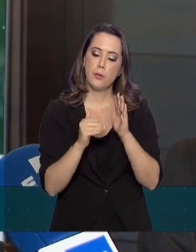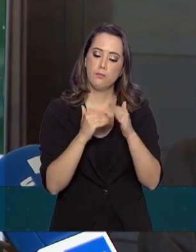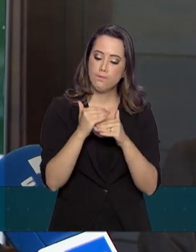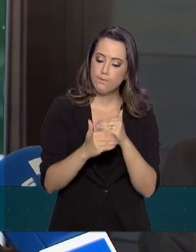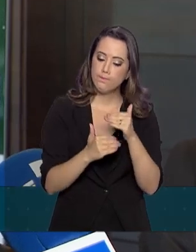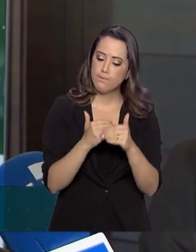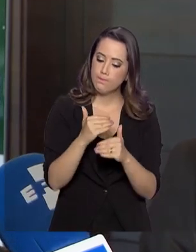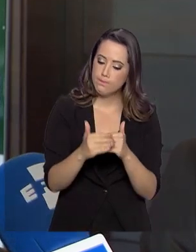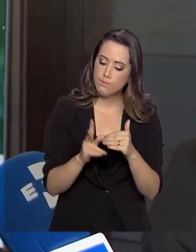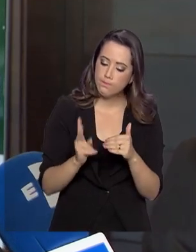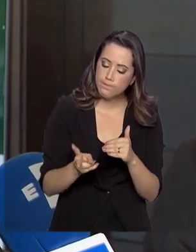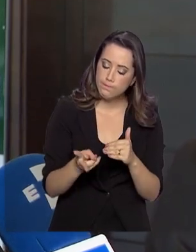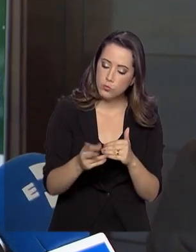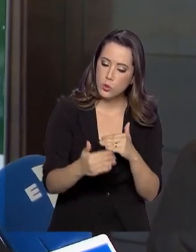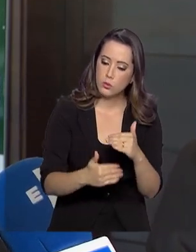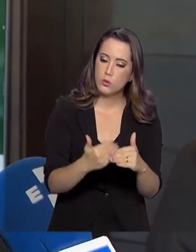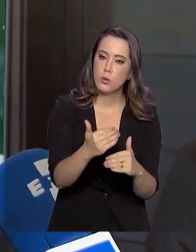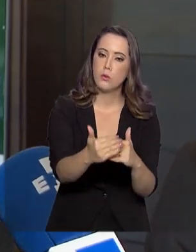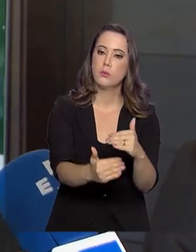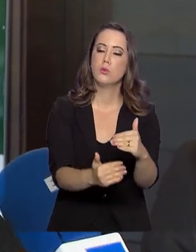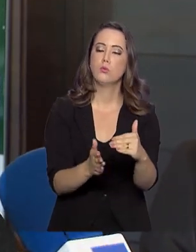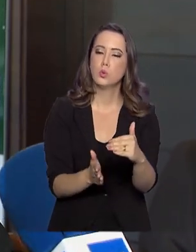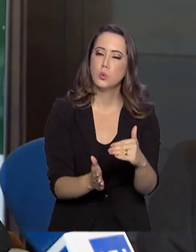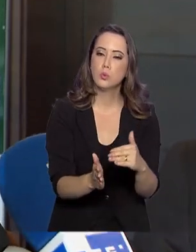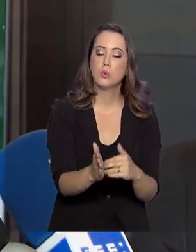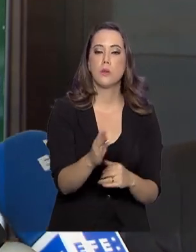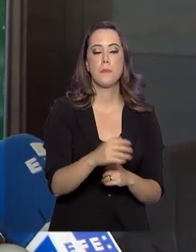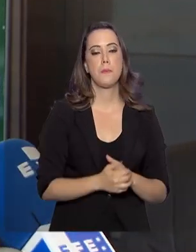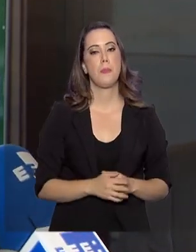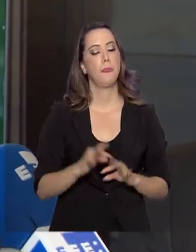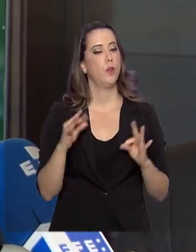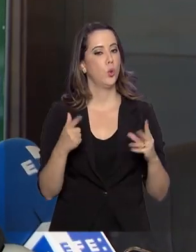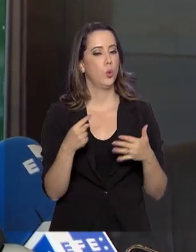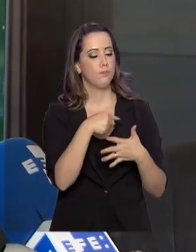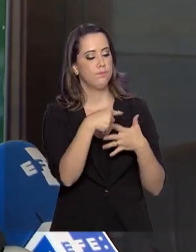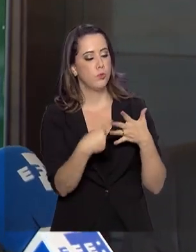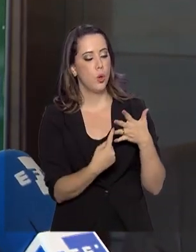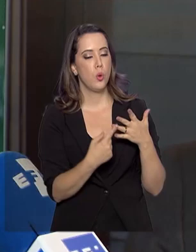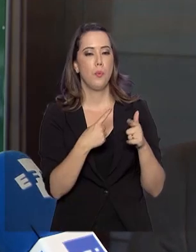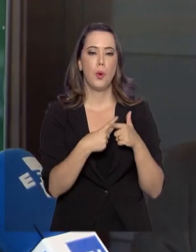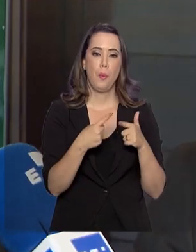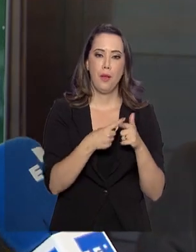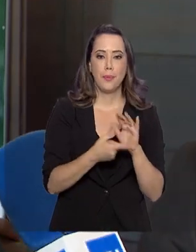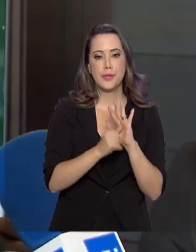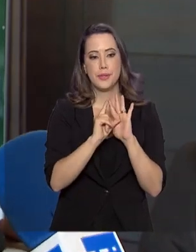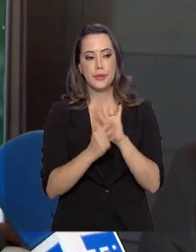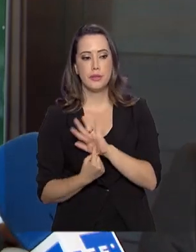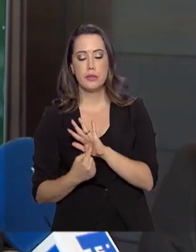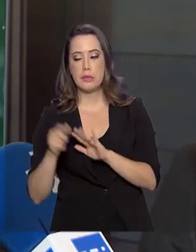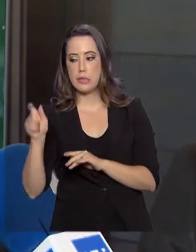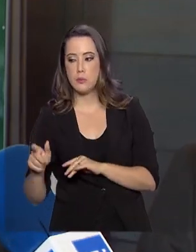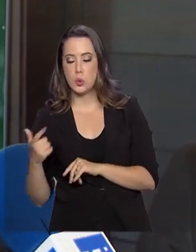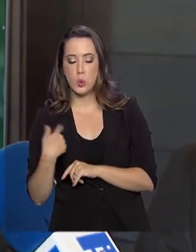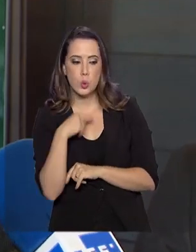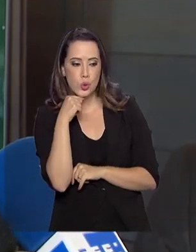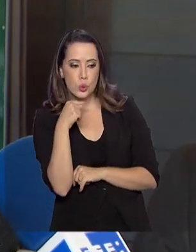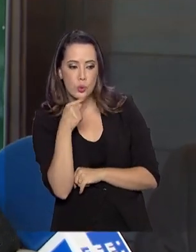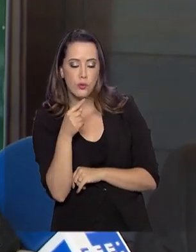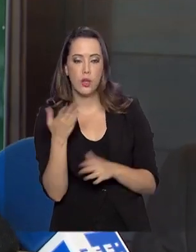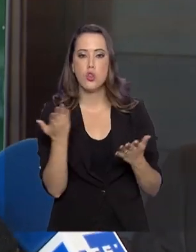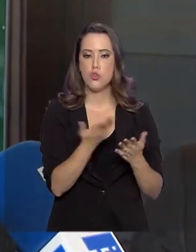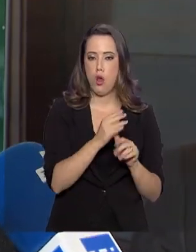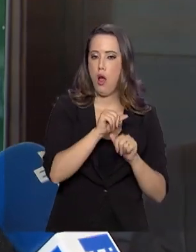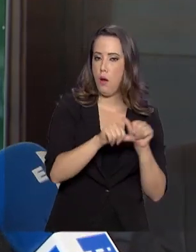longo prazo perene e que todos os fatores de risco que eram apontados pelos investidores estão